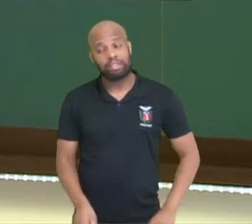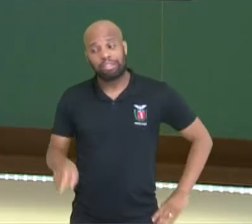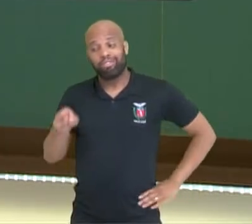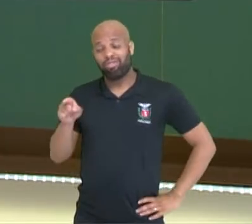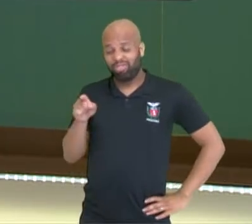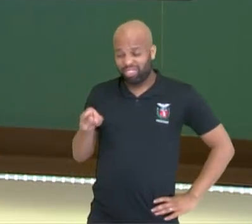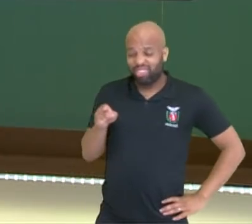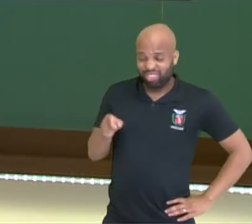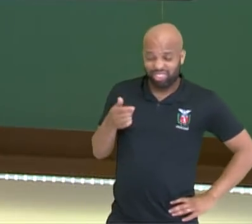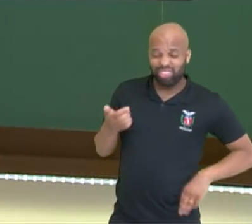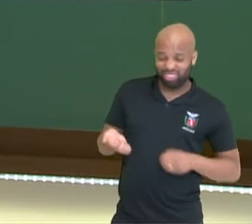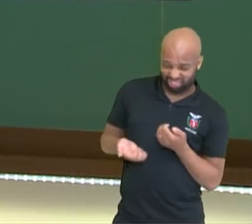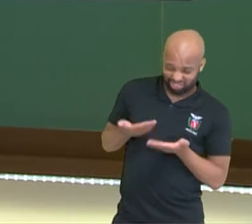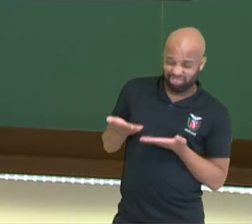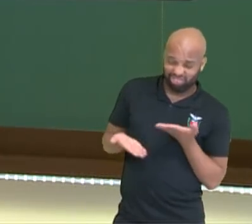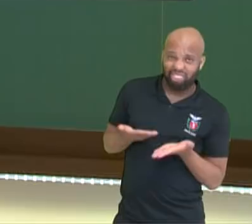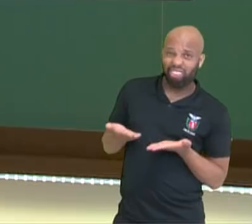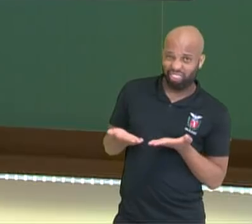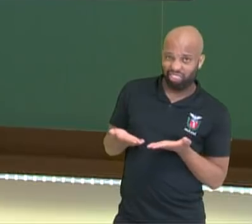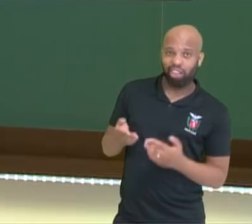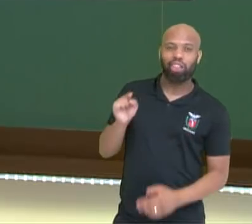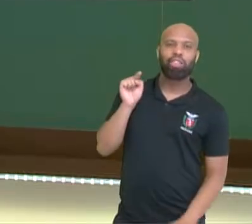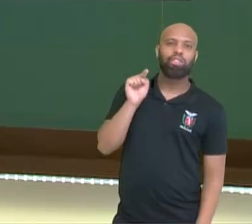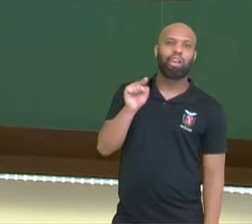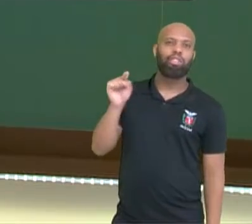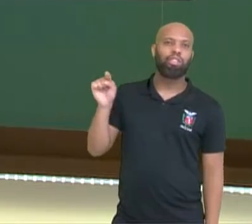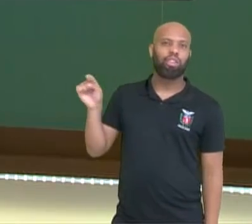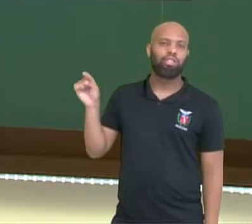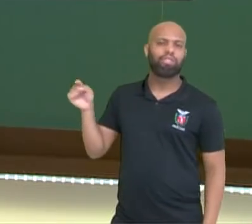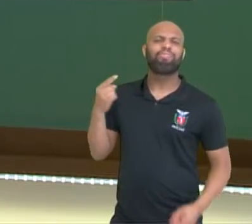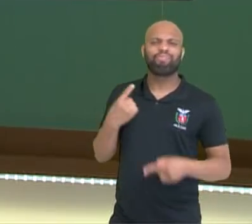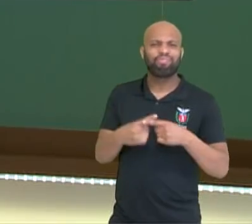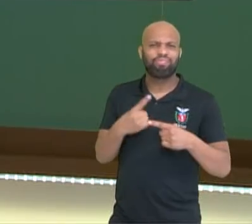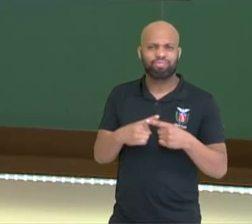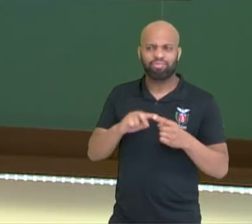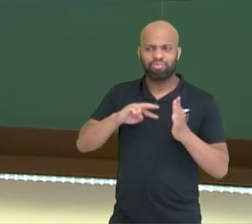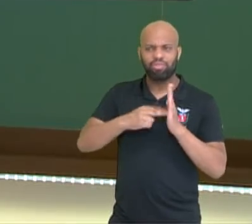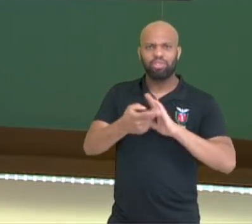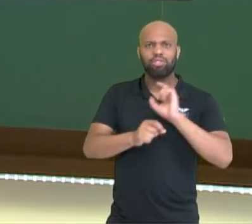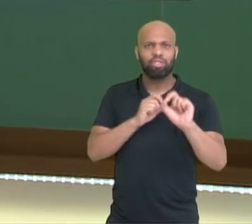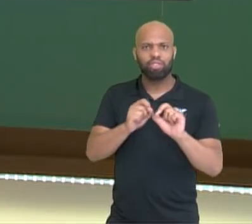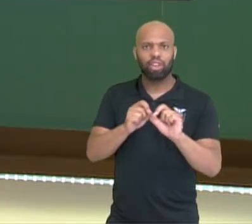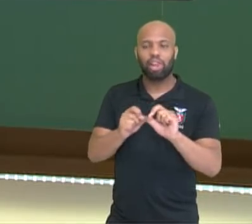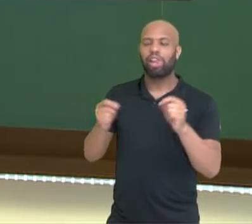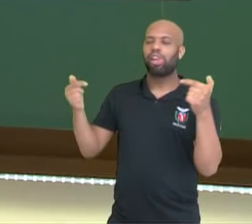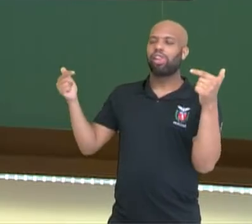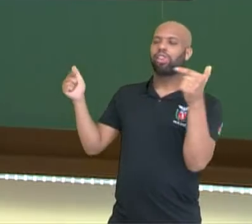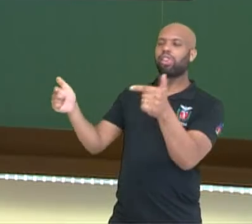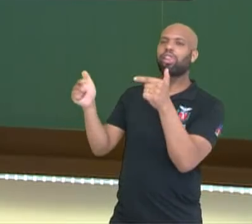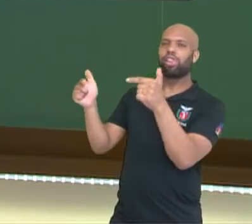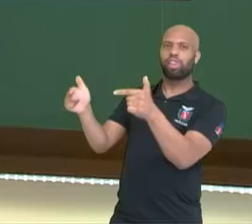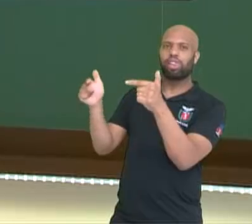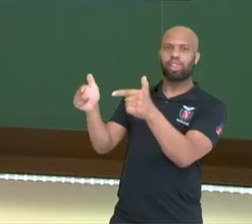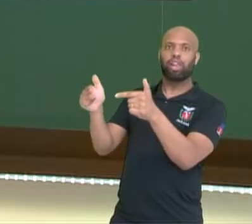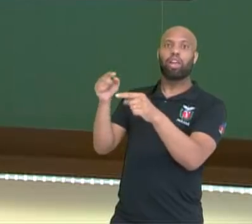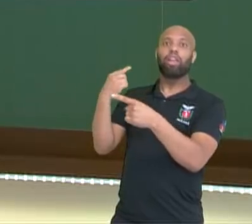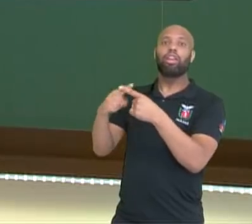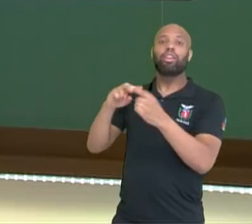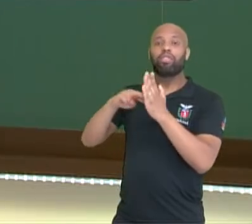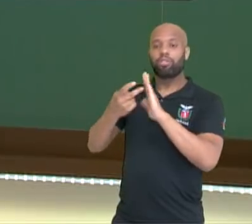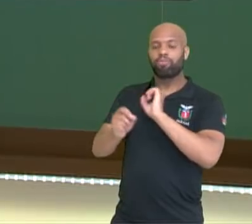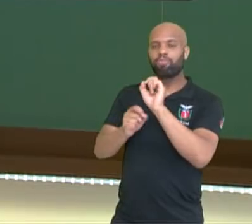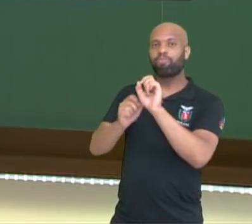bem atenciosa e coloco reticências. Por quê? O que eu estou dizendo? Você precisa se dedicar mais, tá certo?